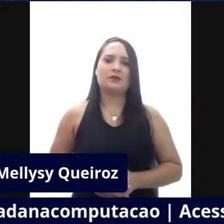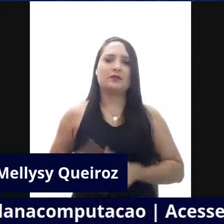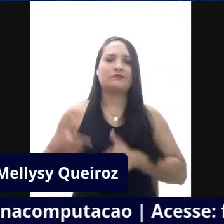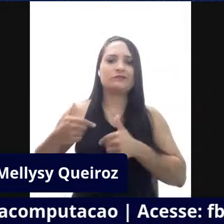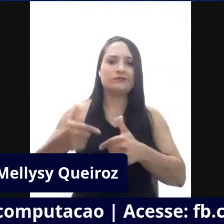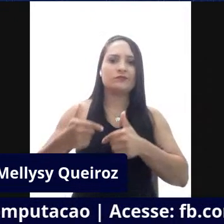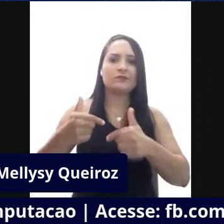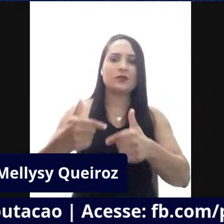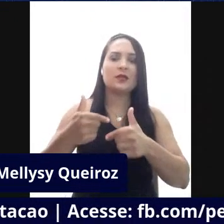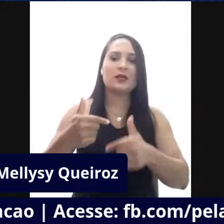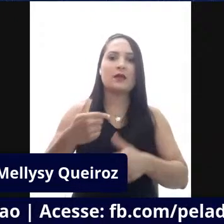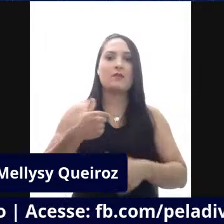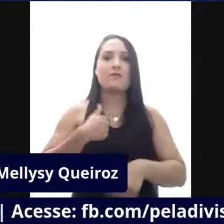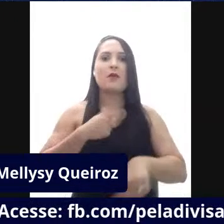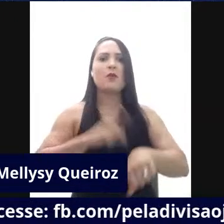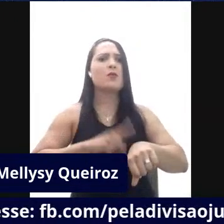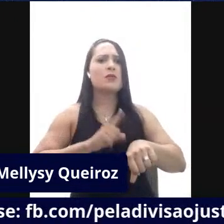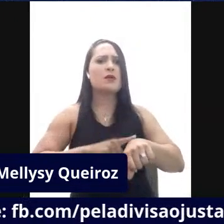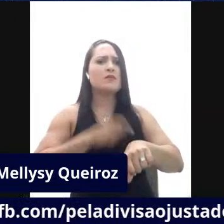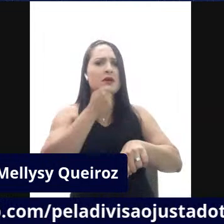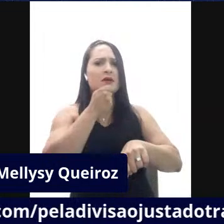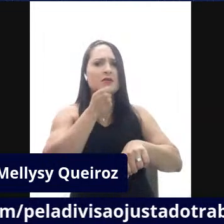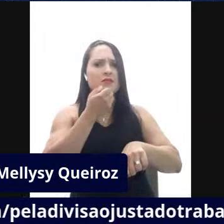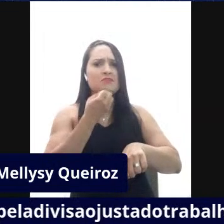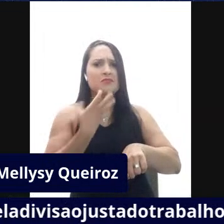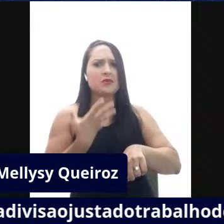ir me orientando, tá?